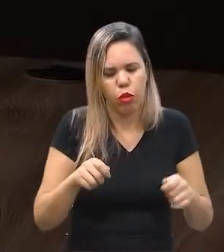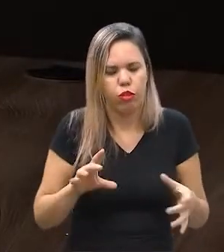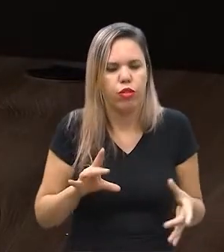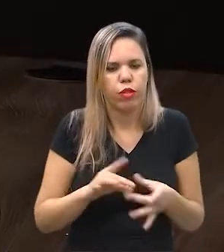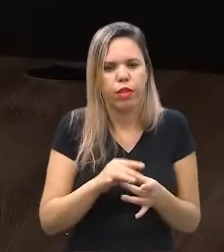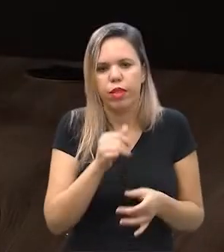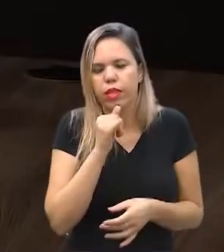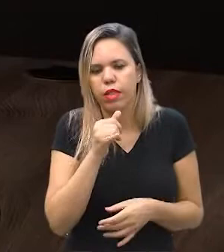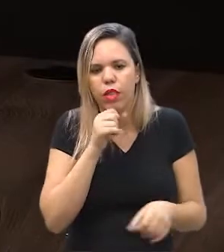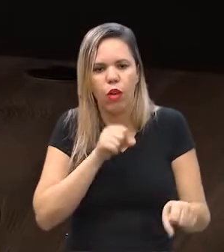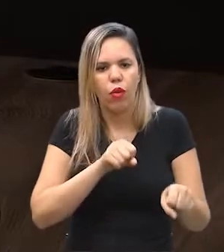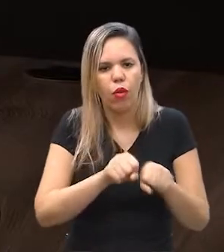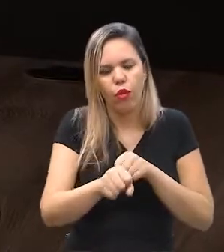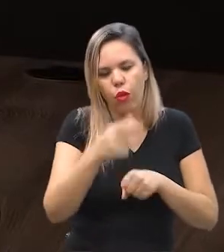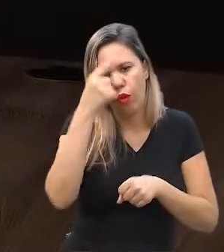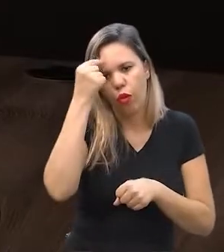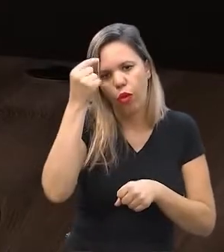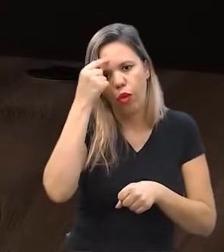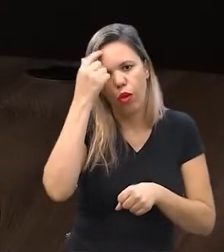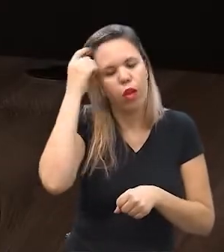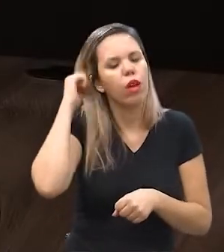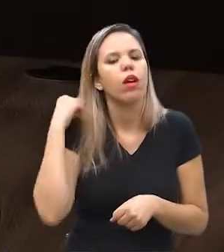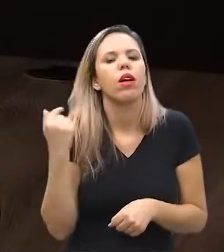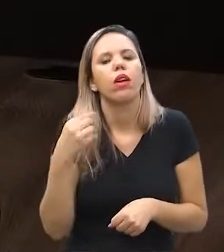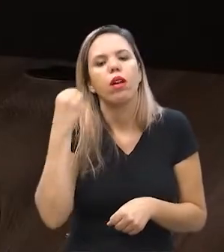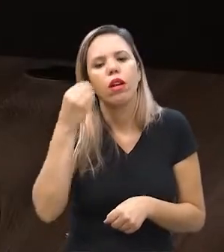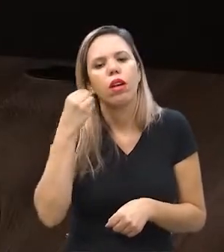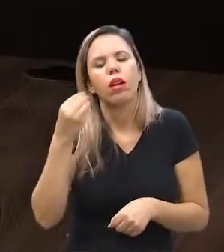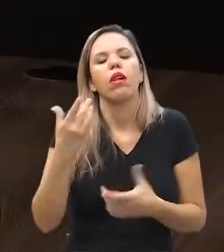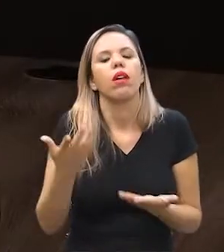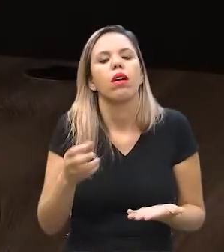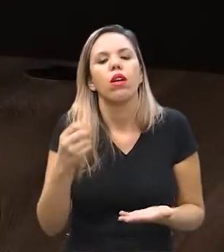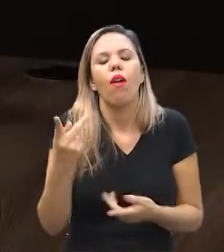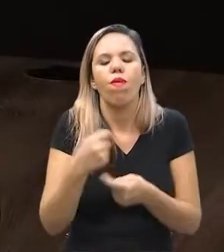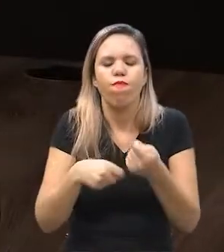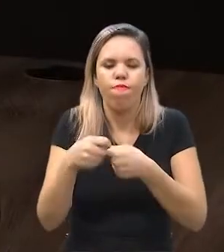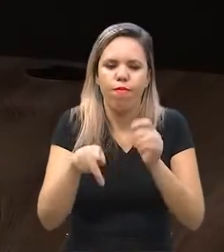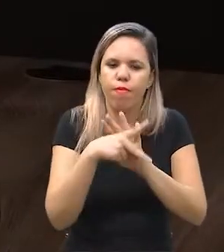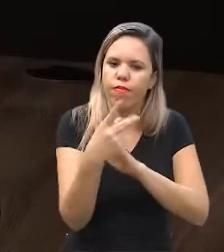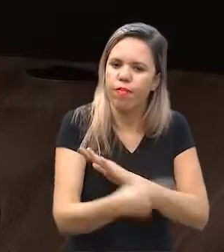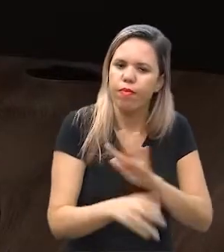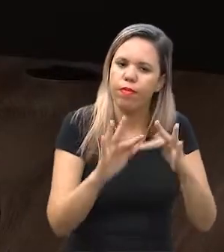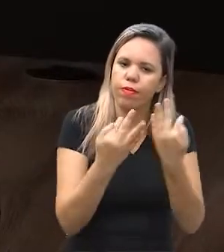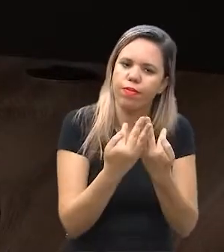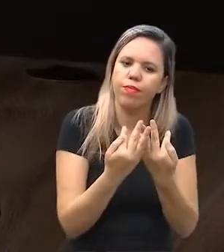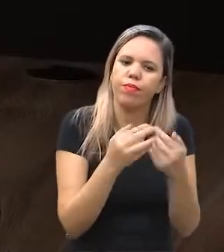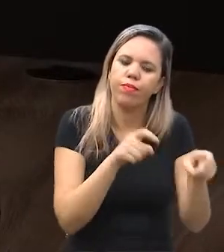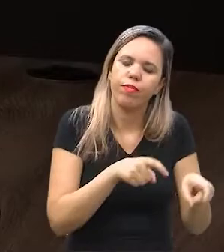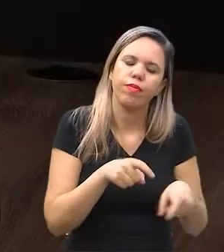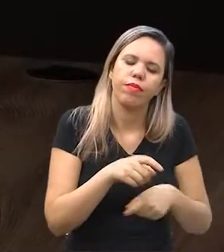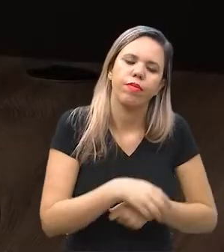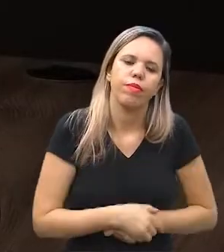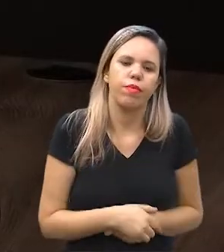unir, por exemplo, uma formação acadêmica, uma especialização ao seu negócio, ao negócio da família no